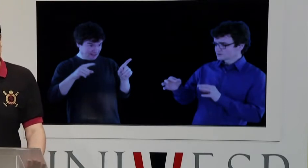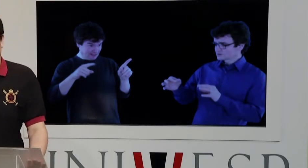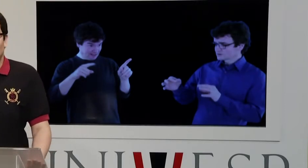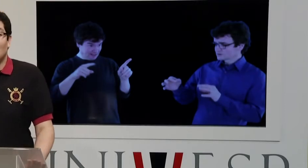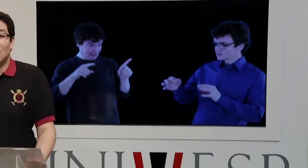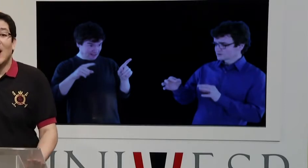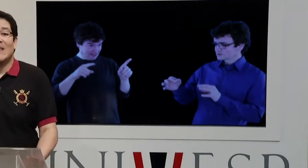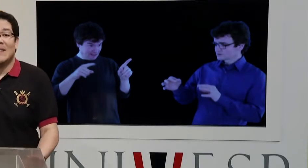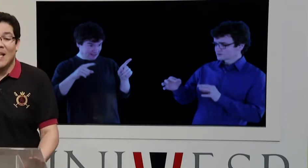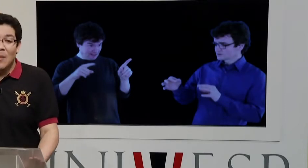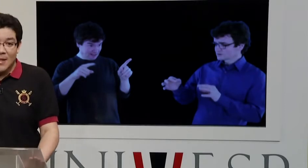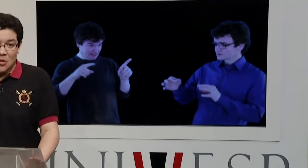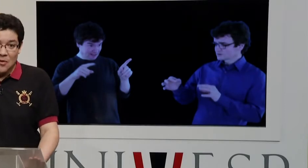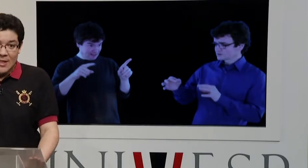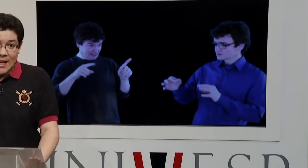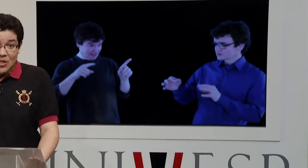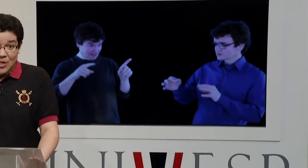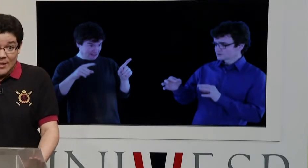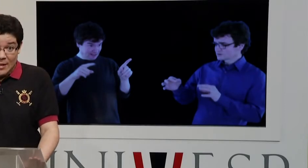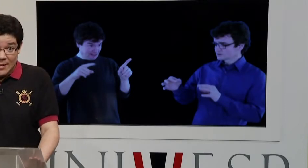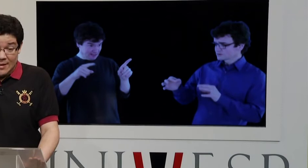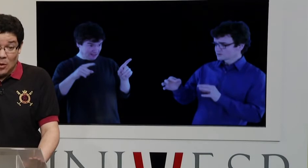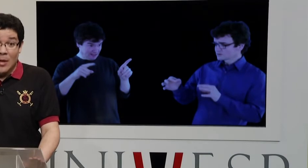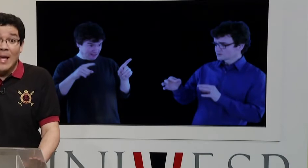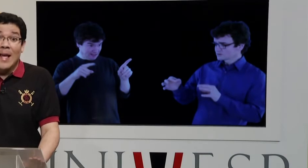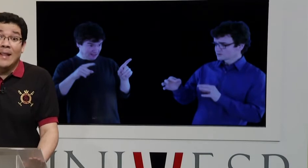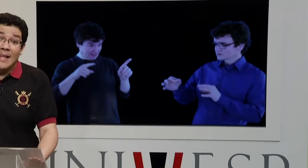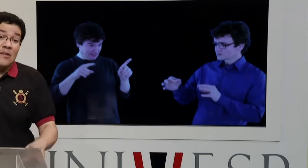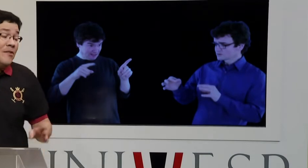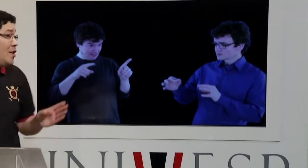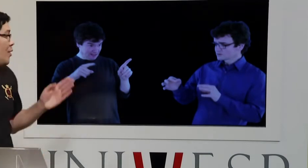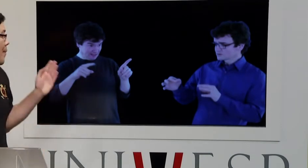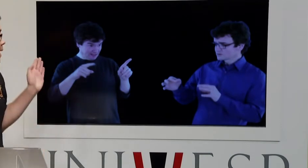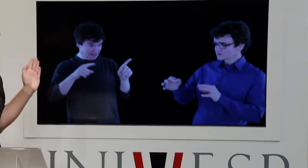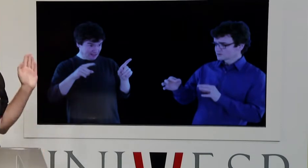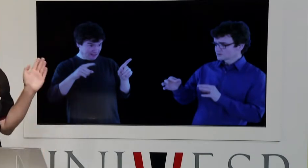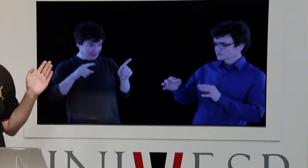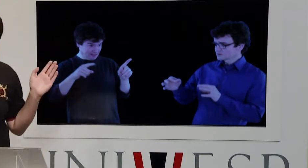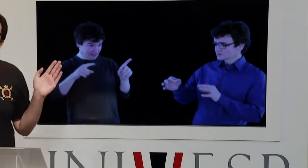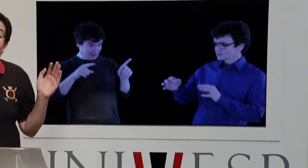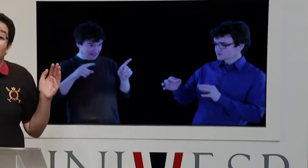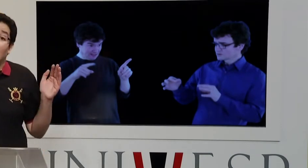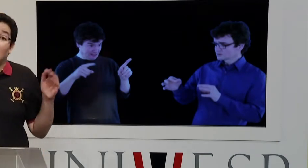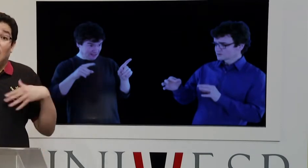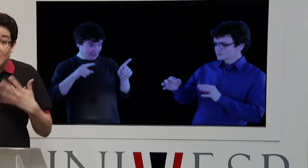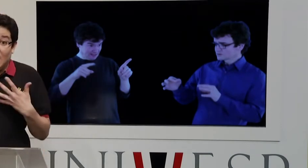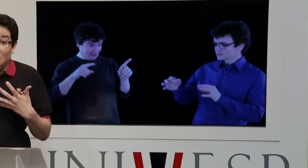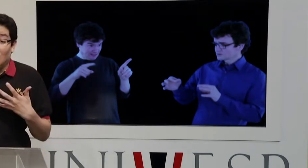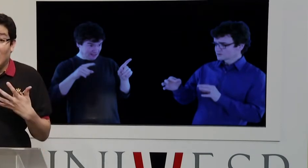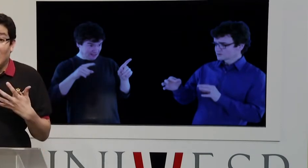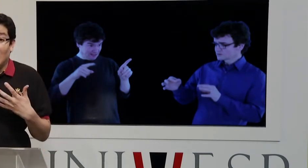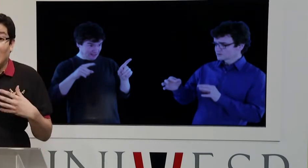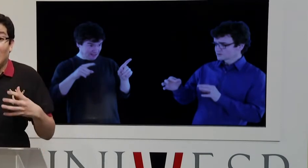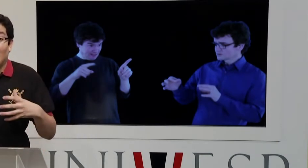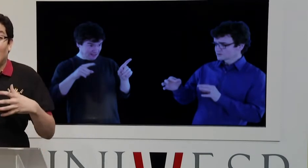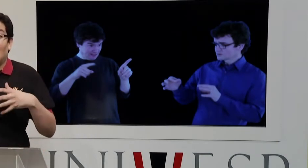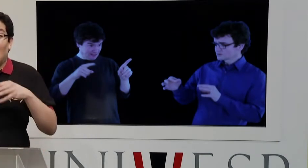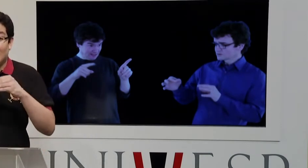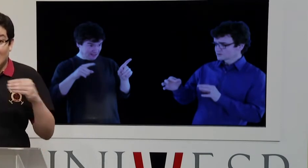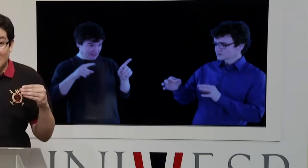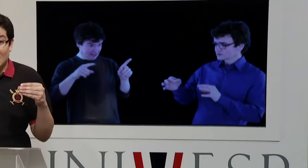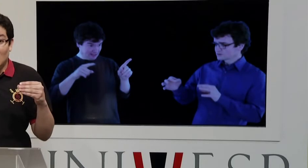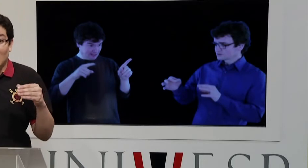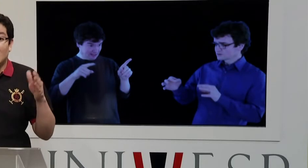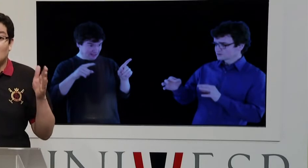quando discutíamos sistemas artificiais de sinalização. Nesse vídeo aparece um ator fazendo